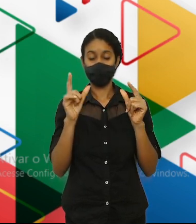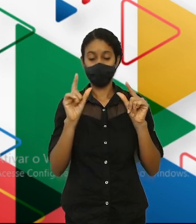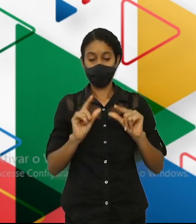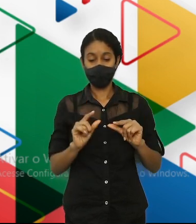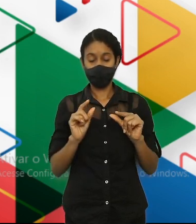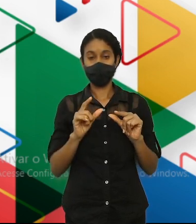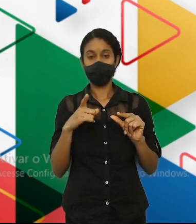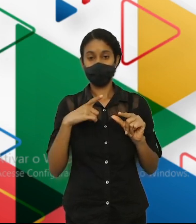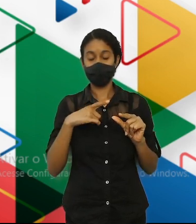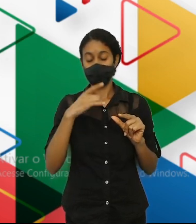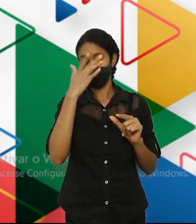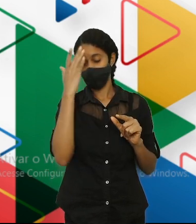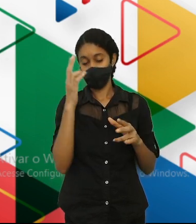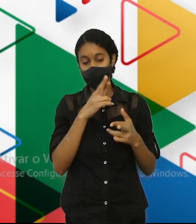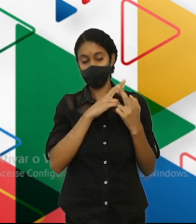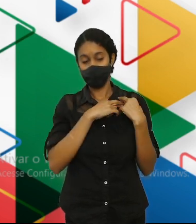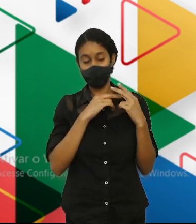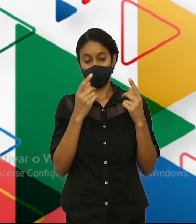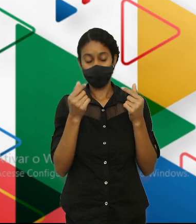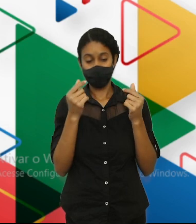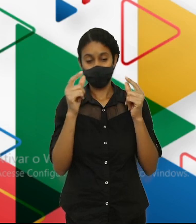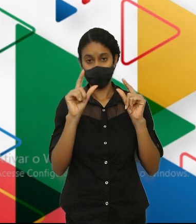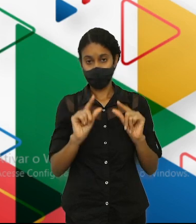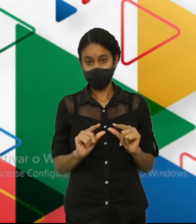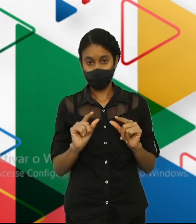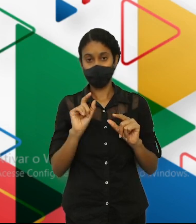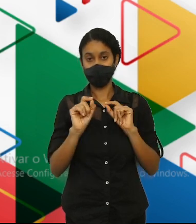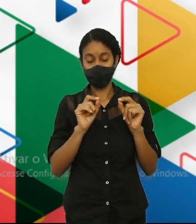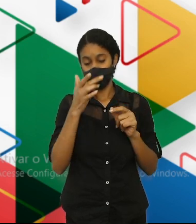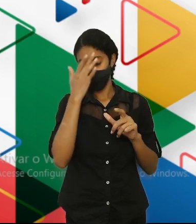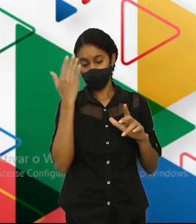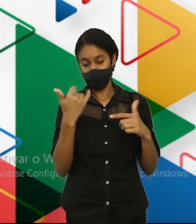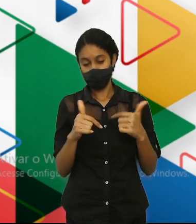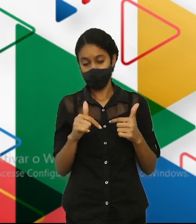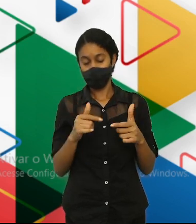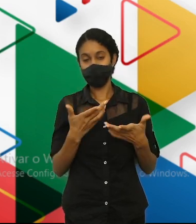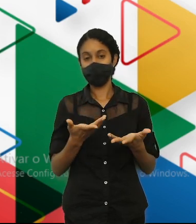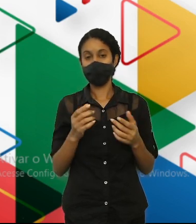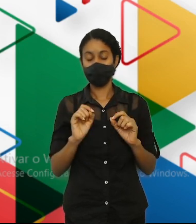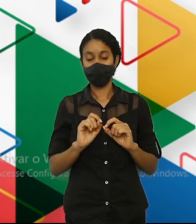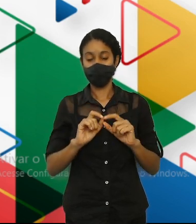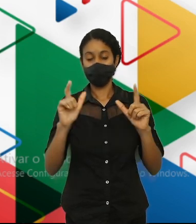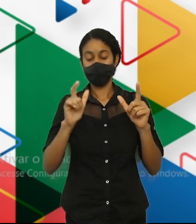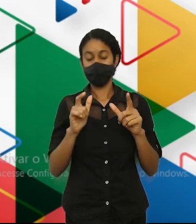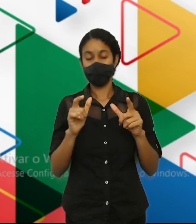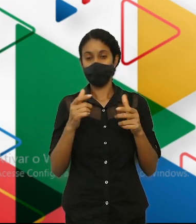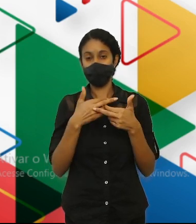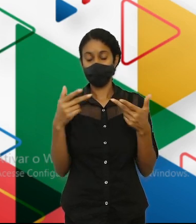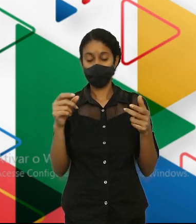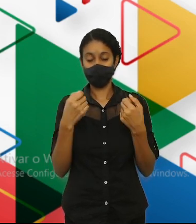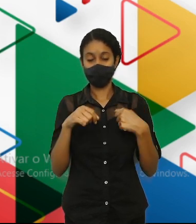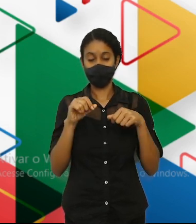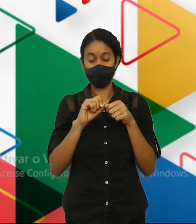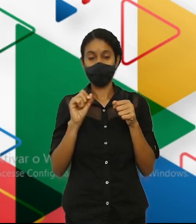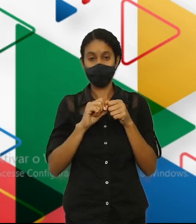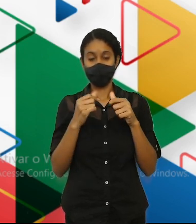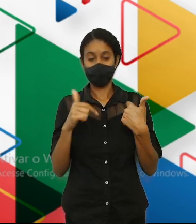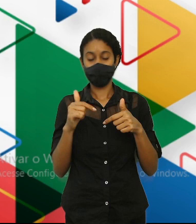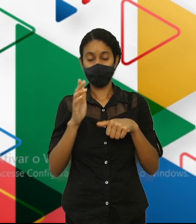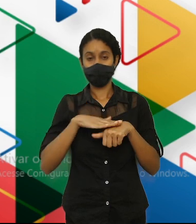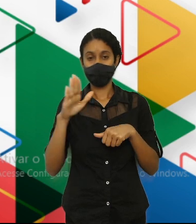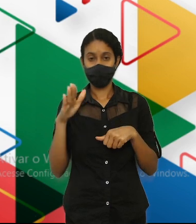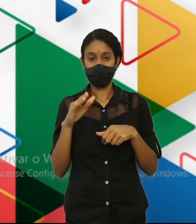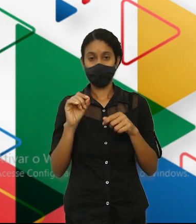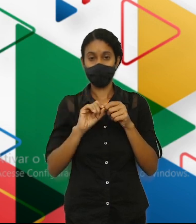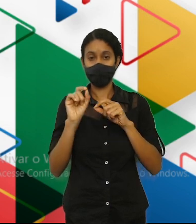é responsável por diminuir o custo de produção é o trabalhador. A partir do momento que ele aumenta a produtividade, a partir do momento que ele trabalha mais,